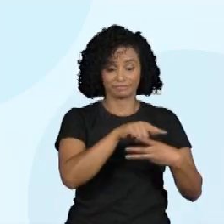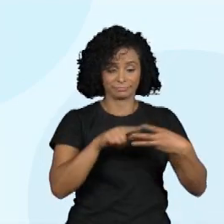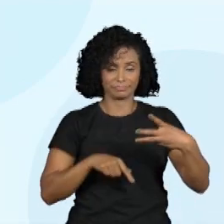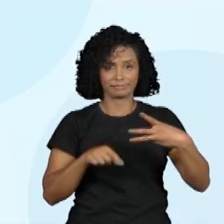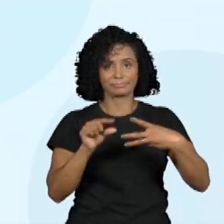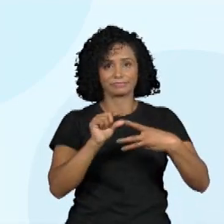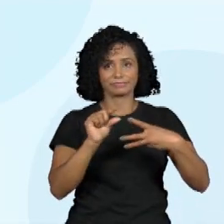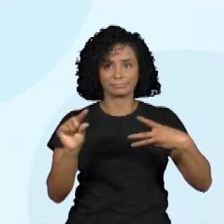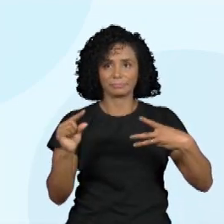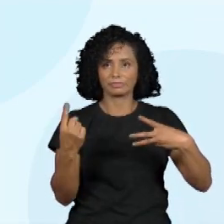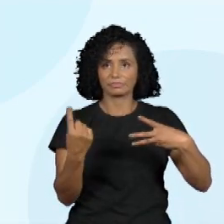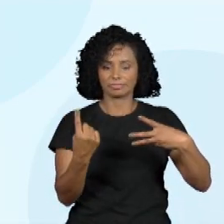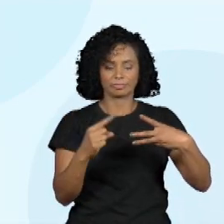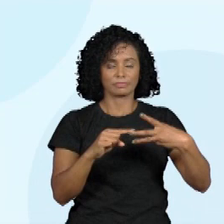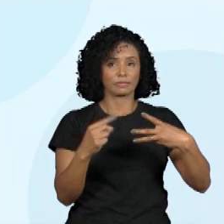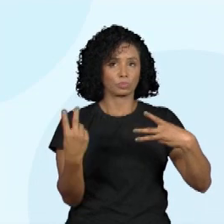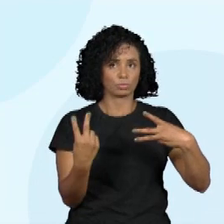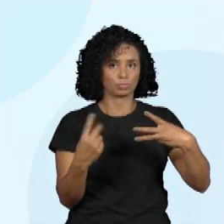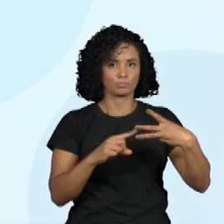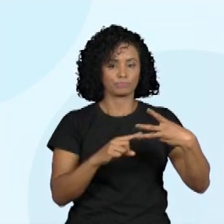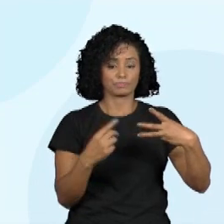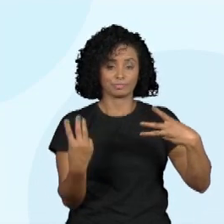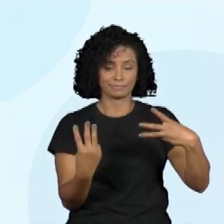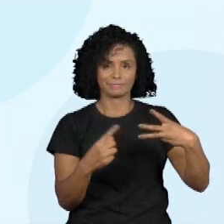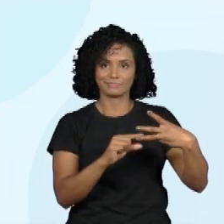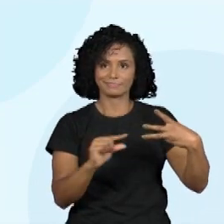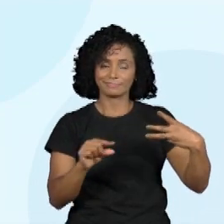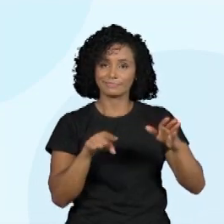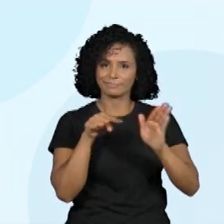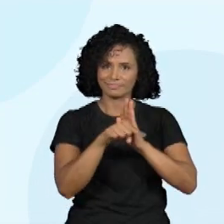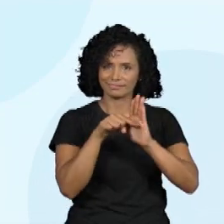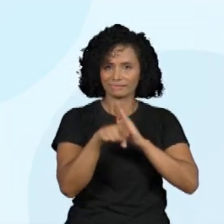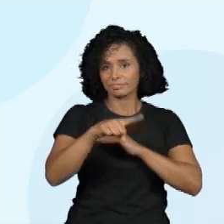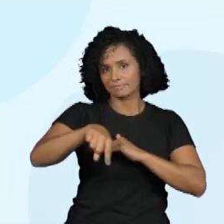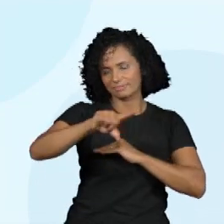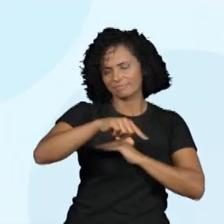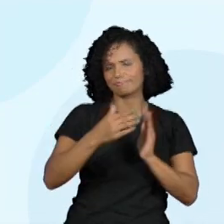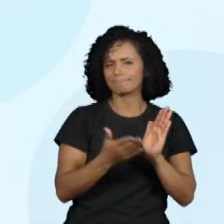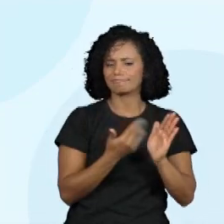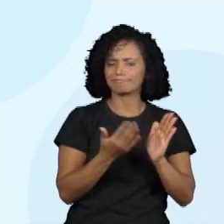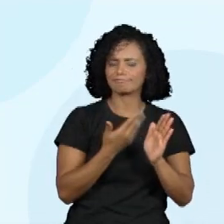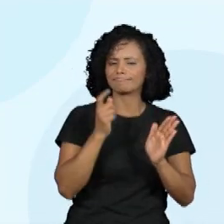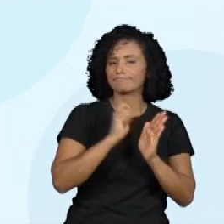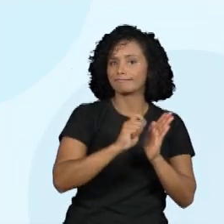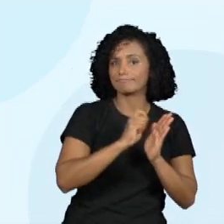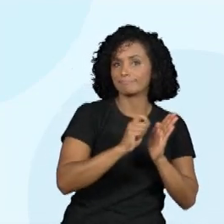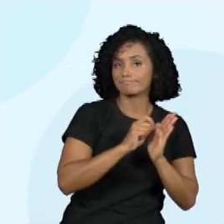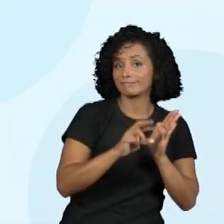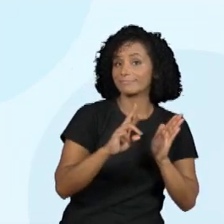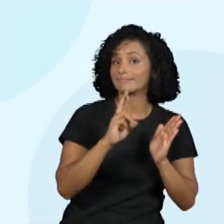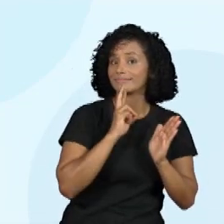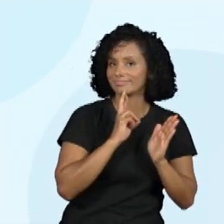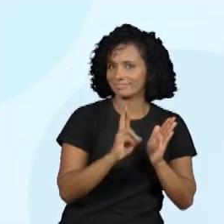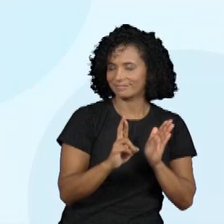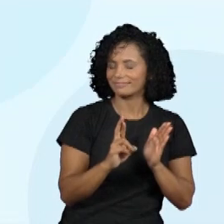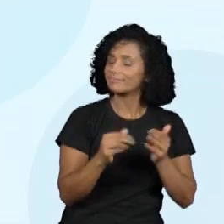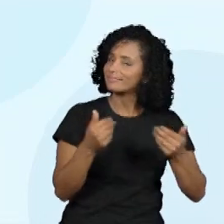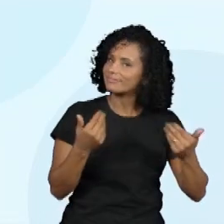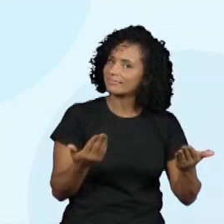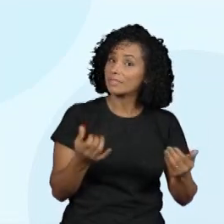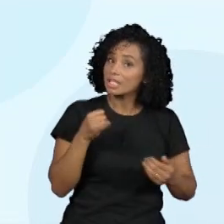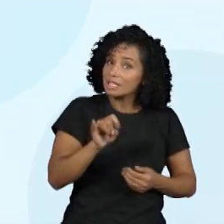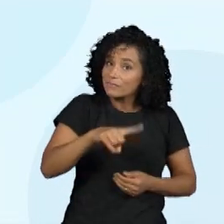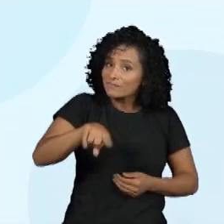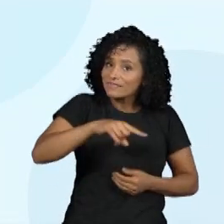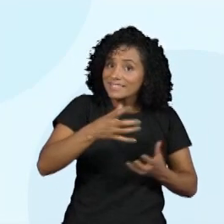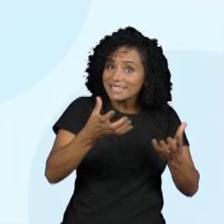vocês responderem aí no caderno de vocês e sempre que vocês quiserem dicas sobre textos instrucionais,